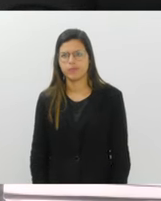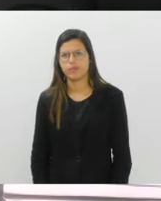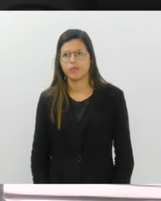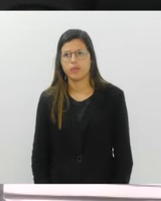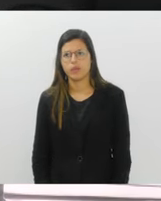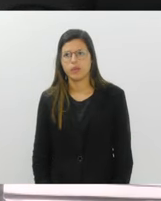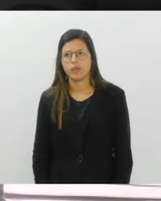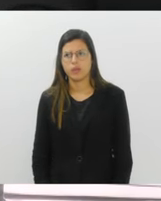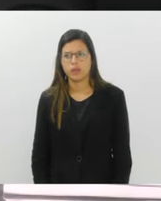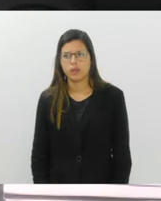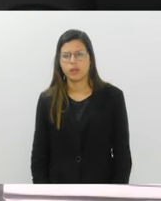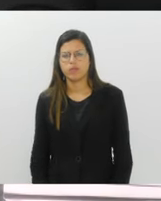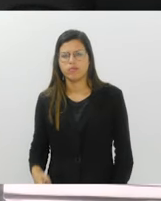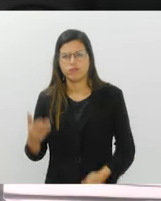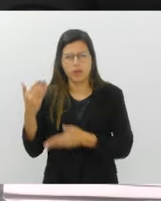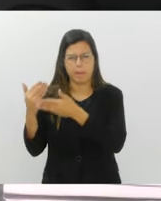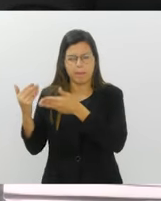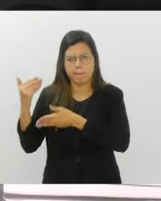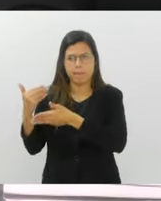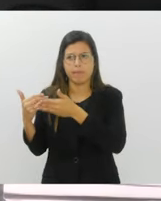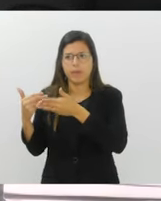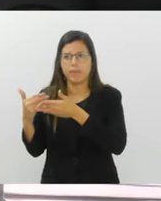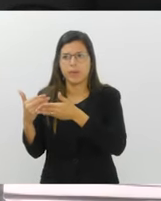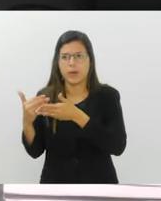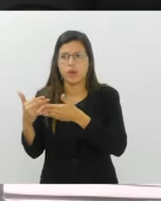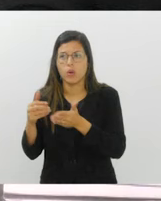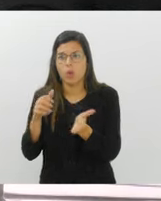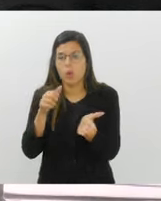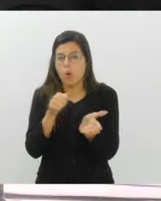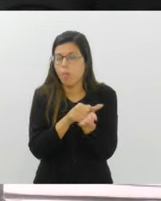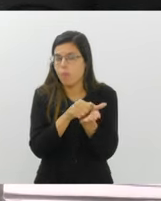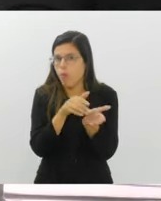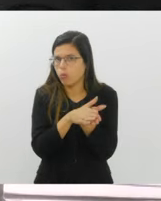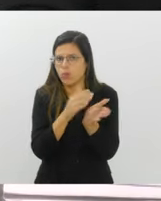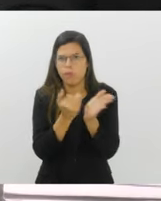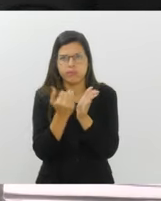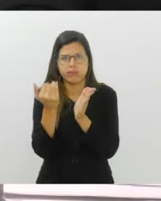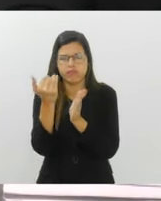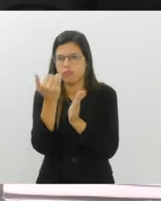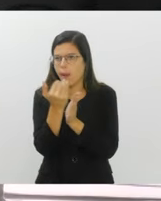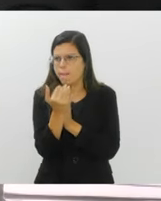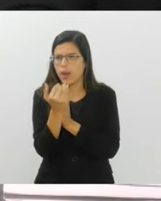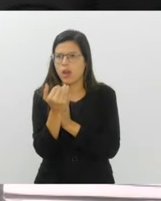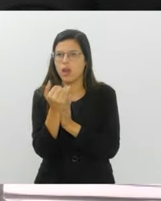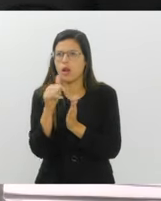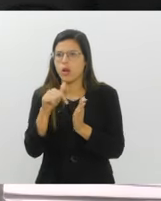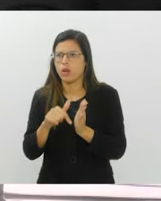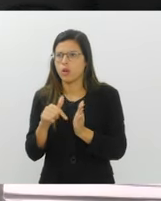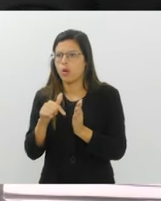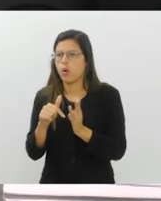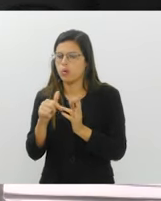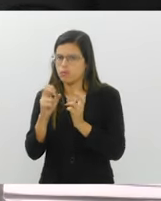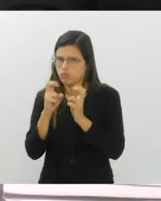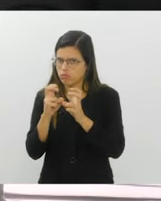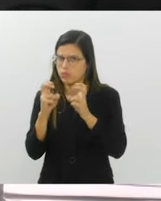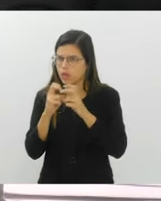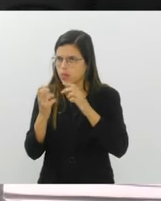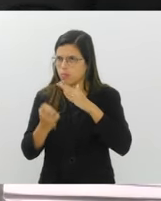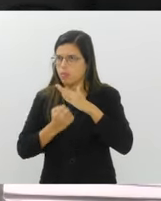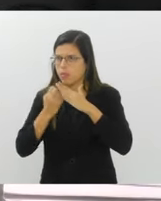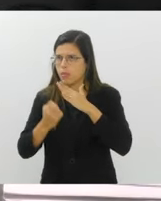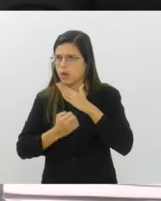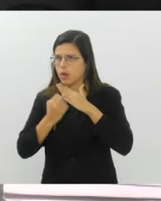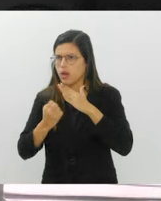recentemente, né, um tempo atrás, aplicou a maior multa da história da agência a um concessionário que foi na Supervia, quando num